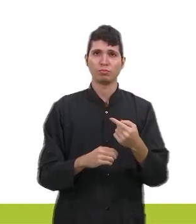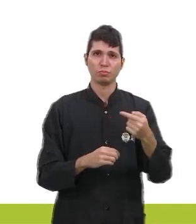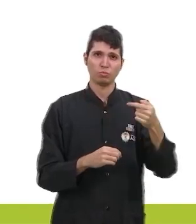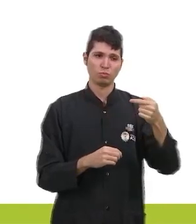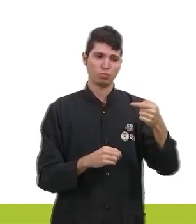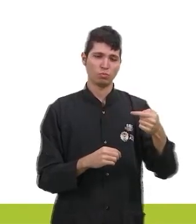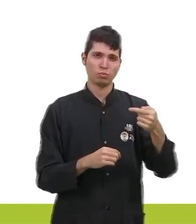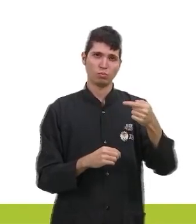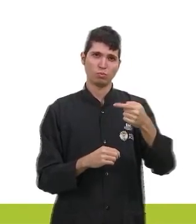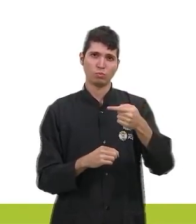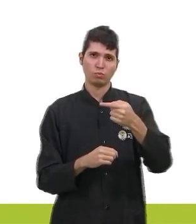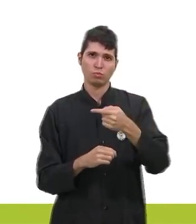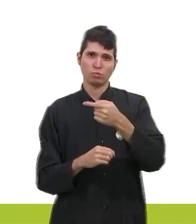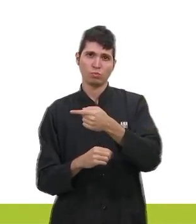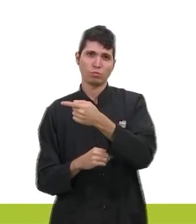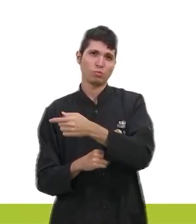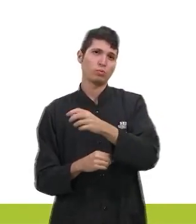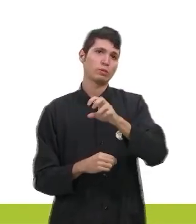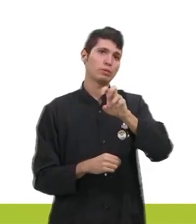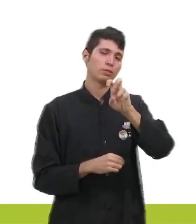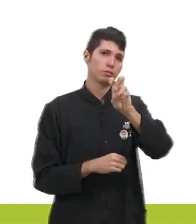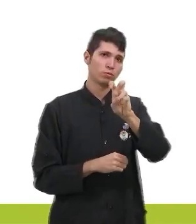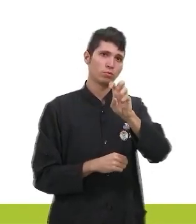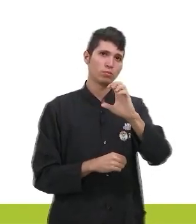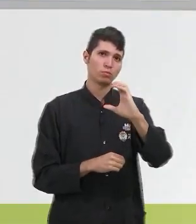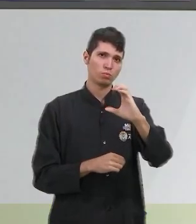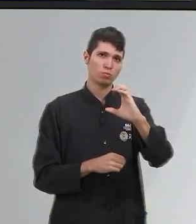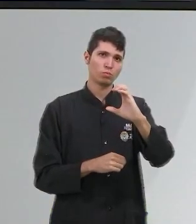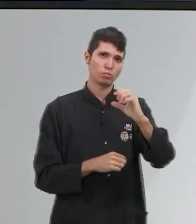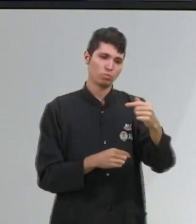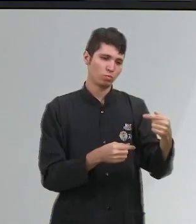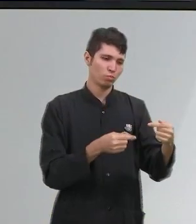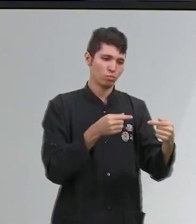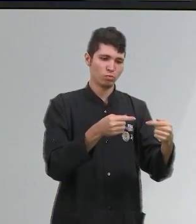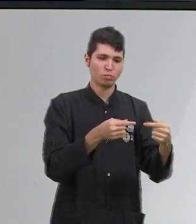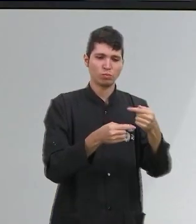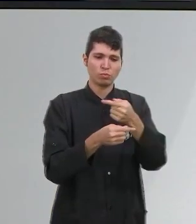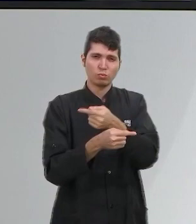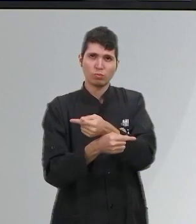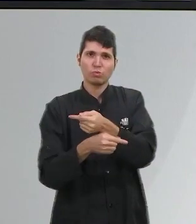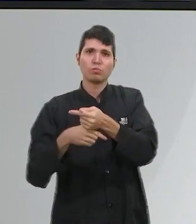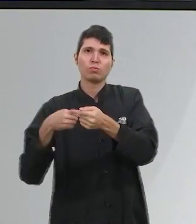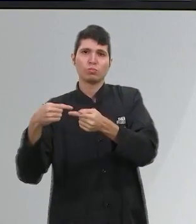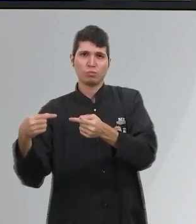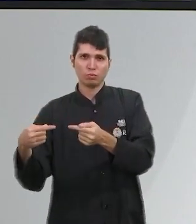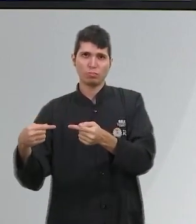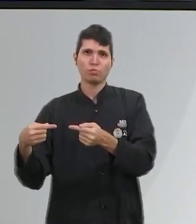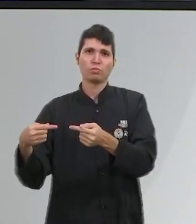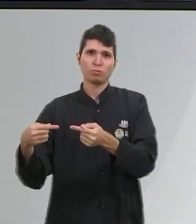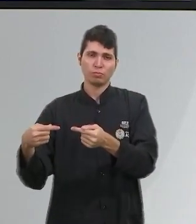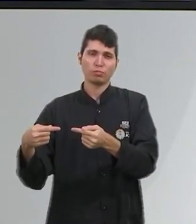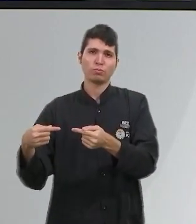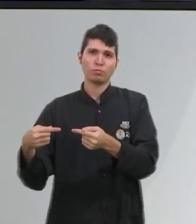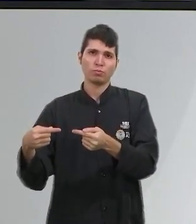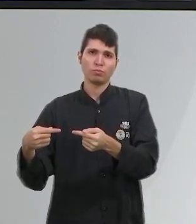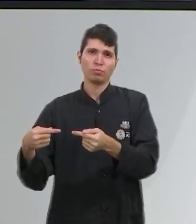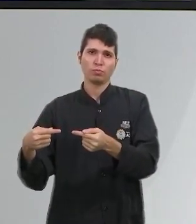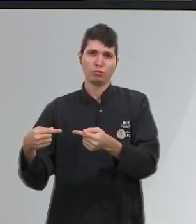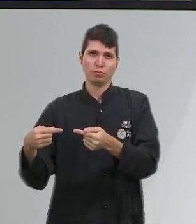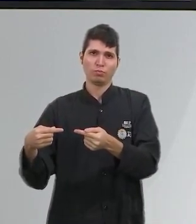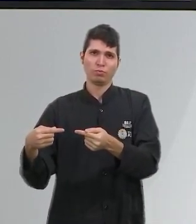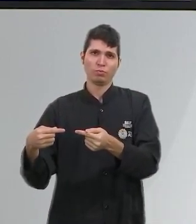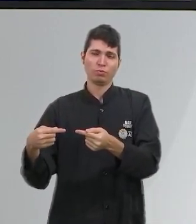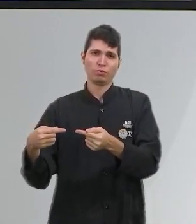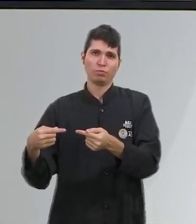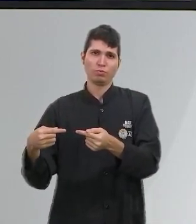3, 4, 5 carbonos ligados um ao lado do outro. Então, ele está seguindo aí uma sequência lógica, ou